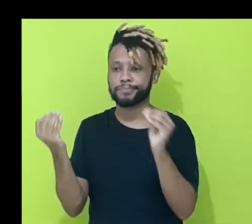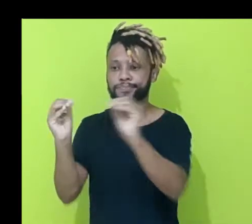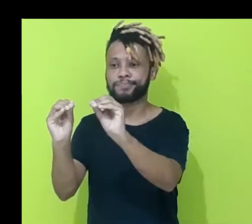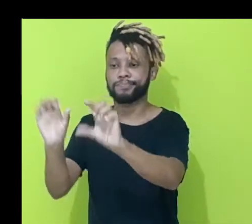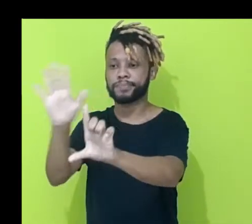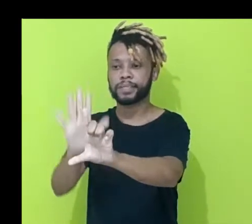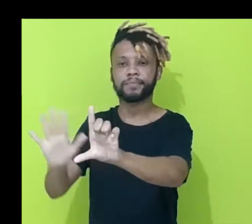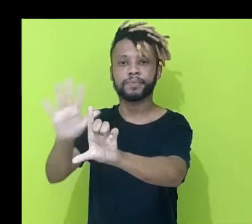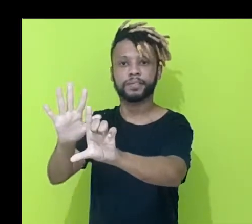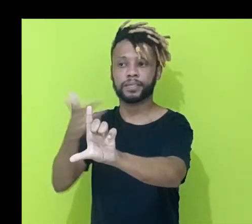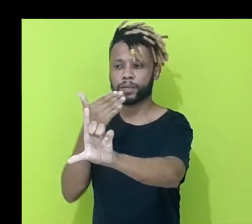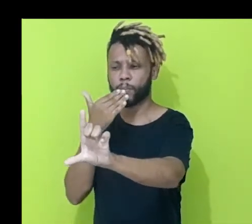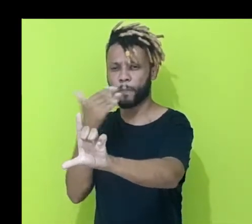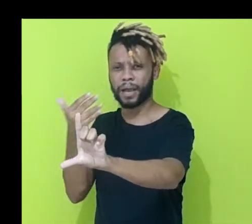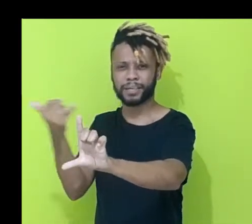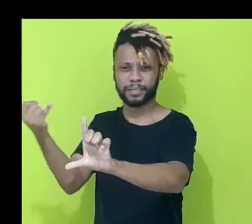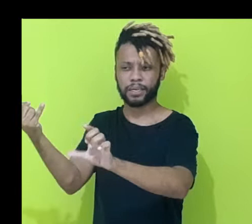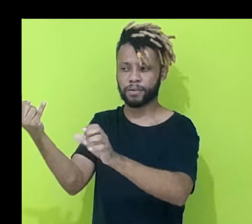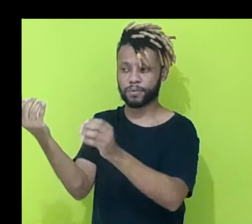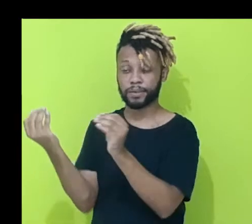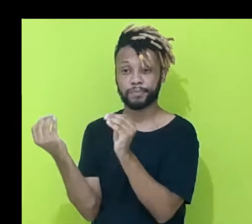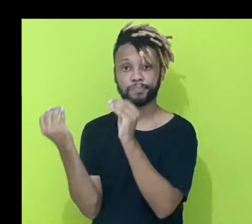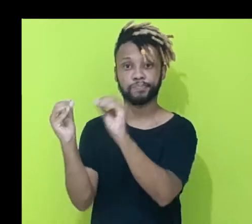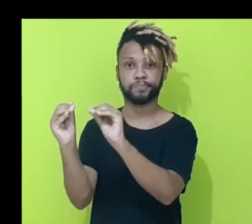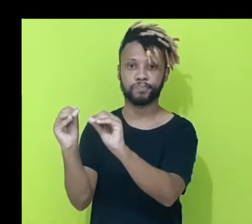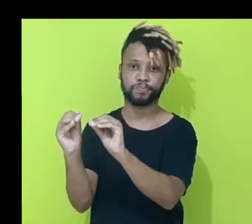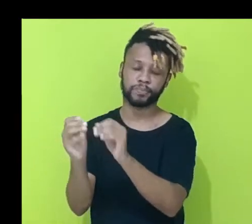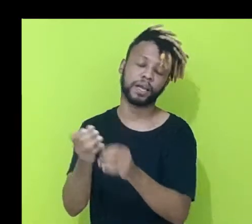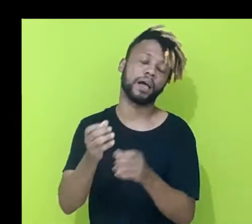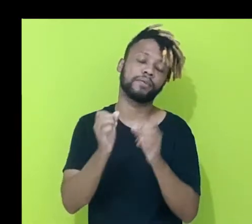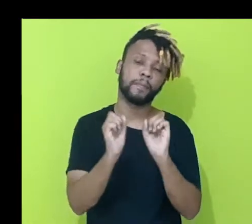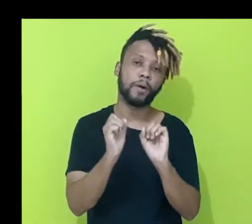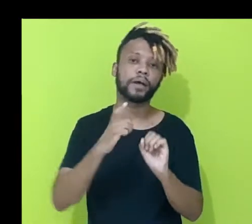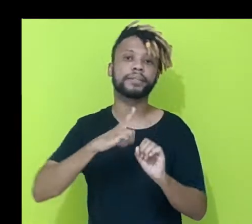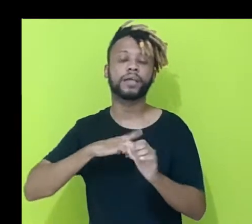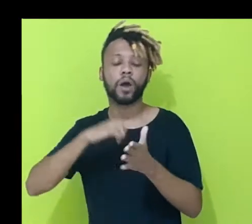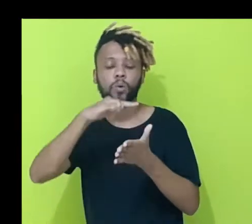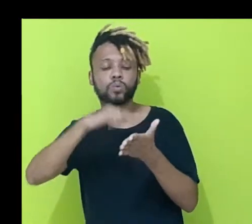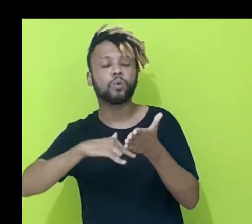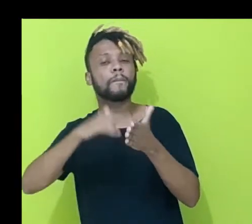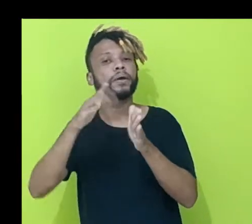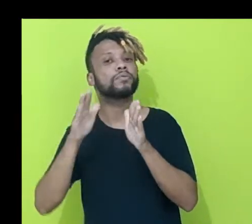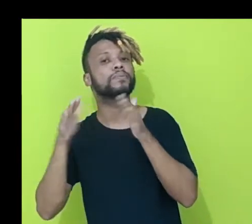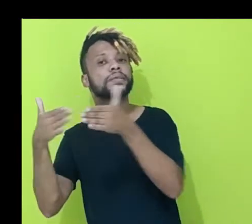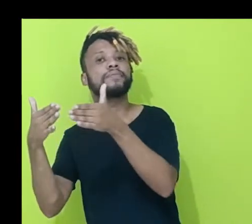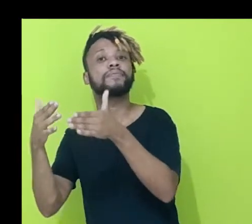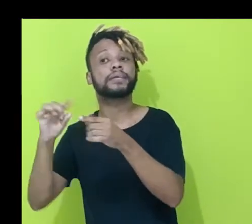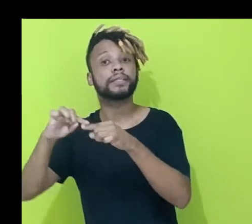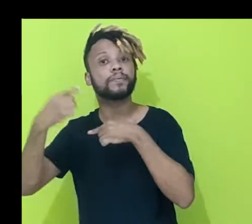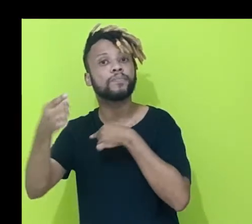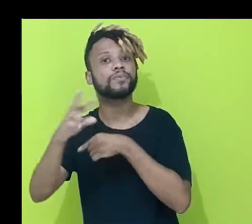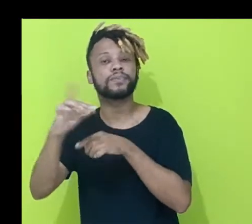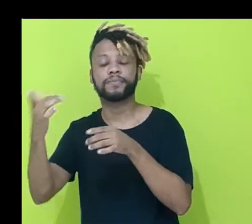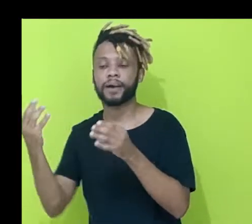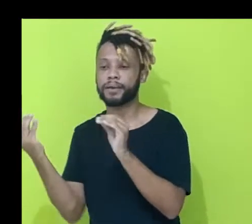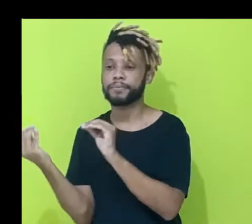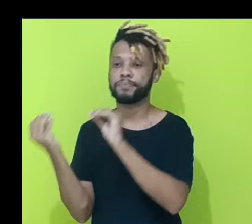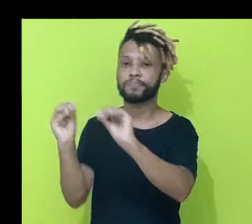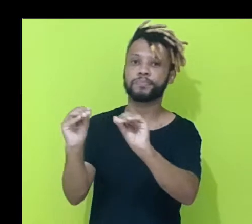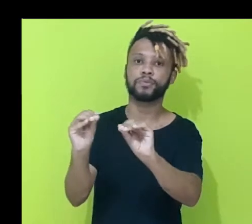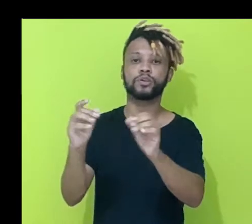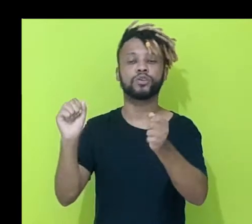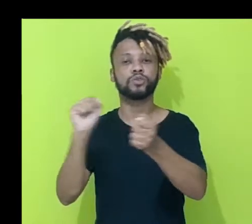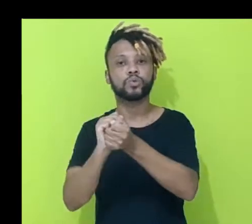na ficha técnica. No campo onde eles pedem essa informação, aí você sim pode ter um documento que você vai